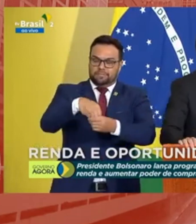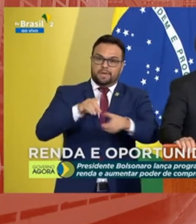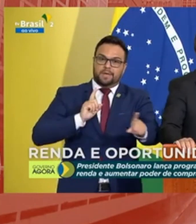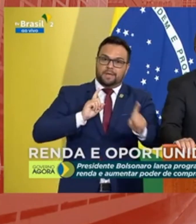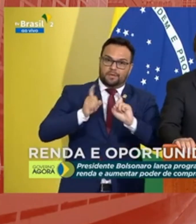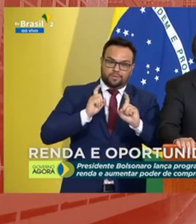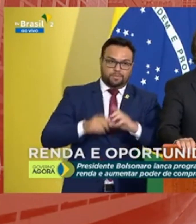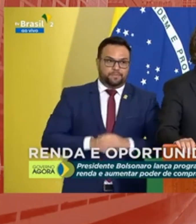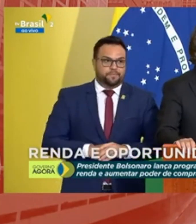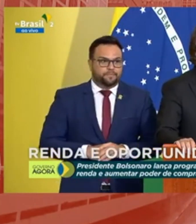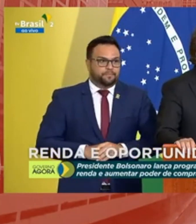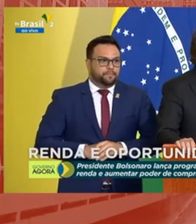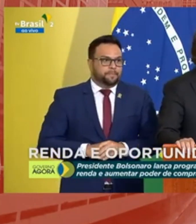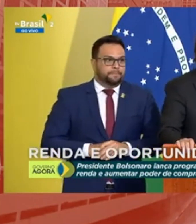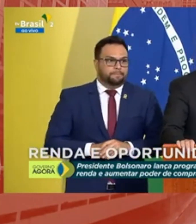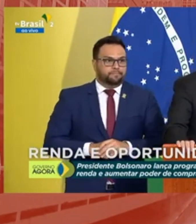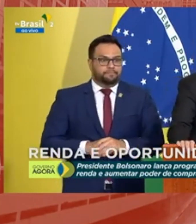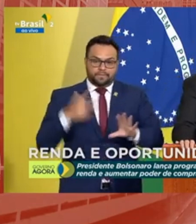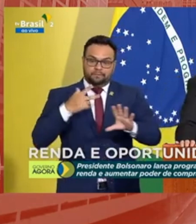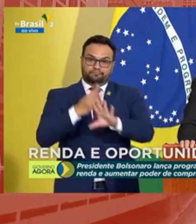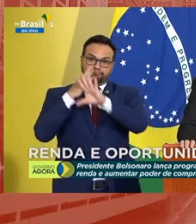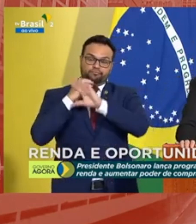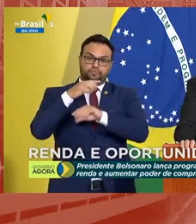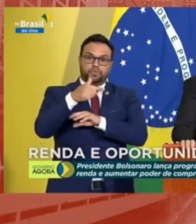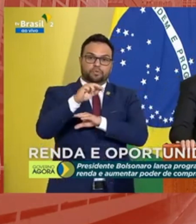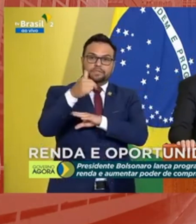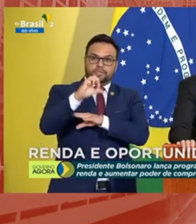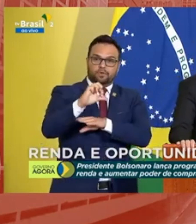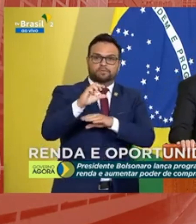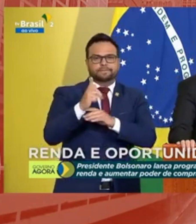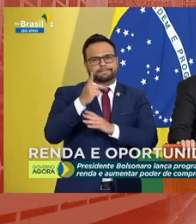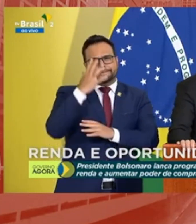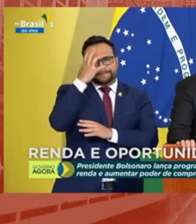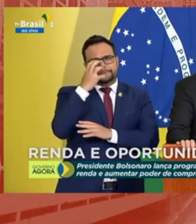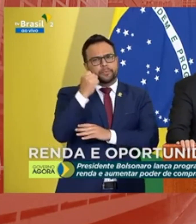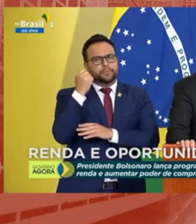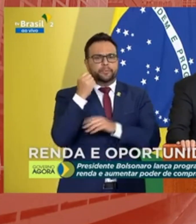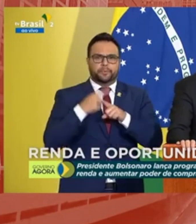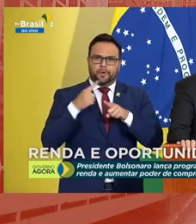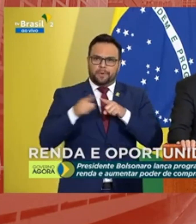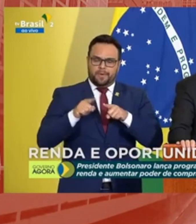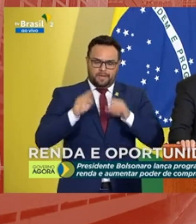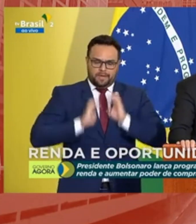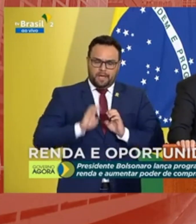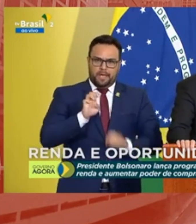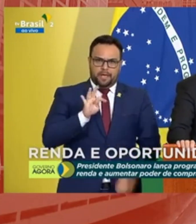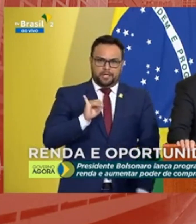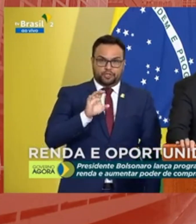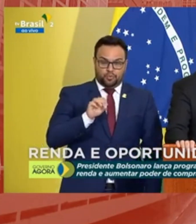nada ele ele atua à frente da presidência da república como eles sempre atuou